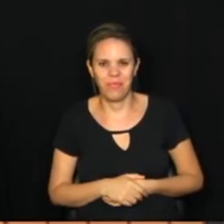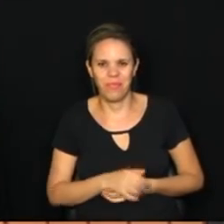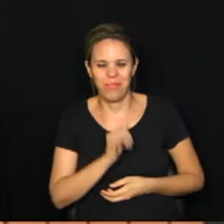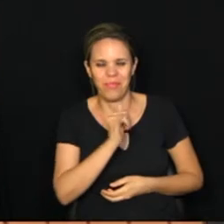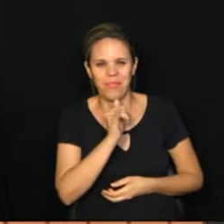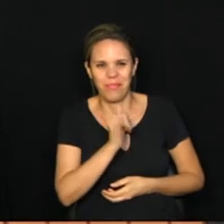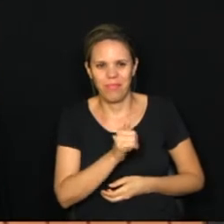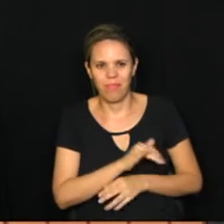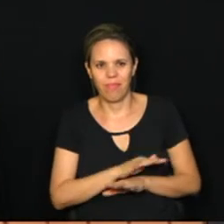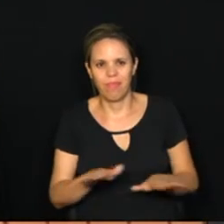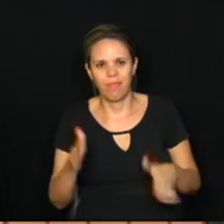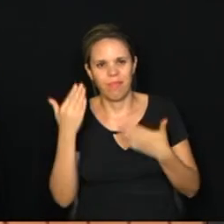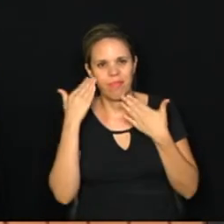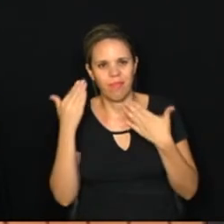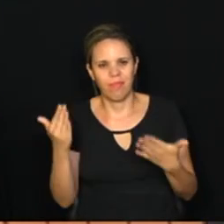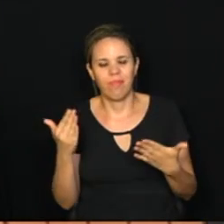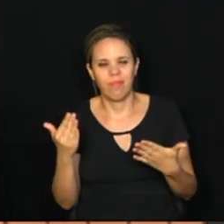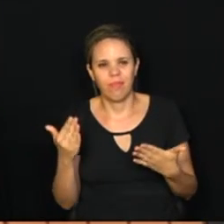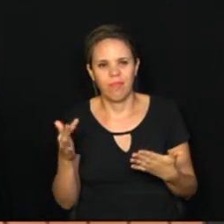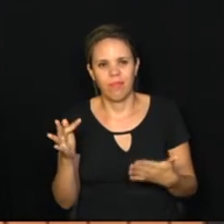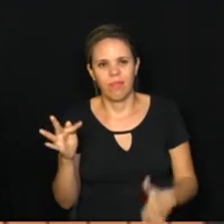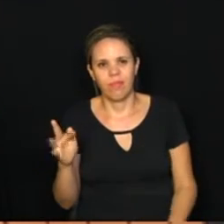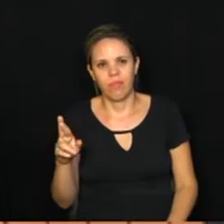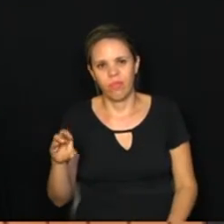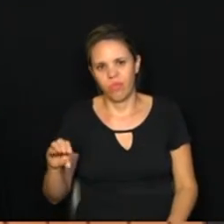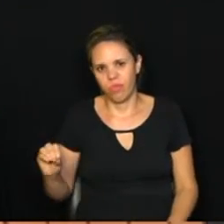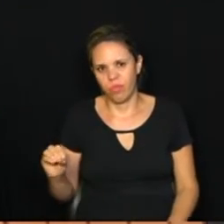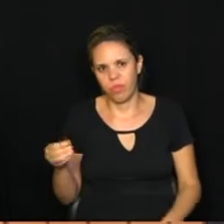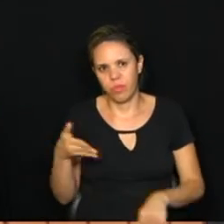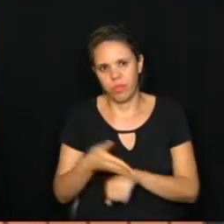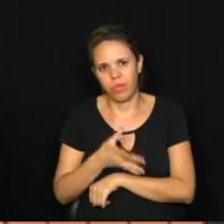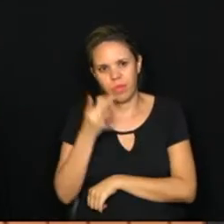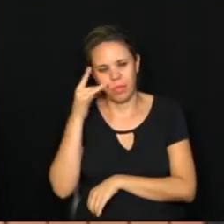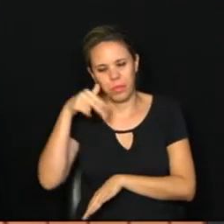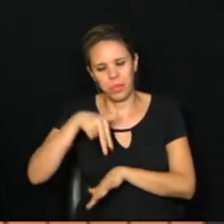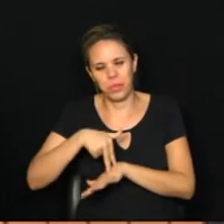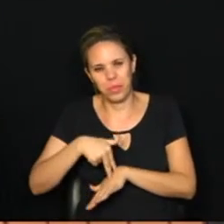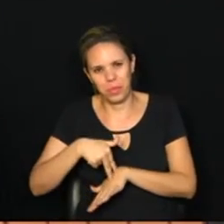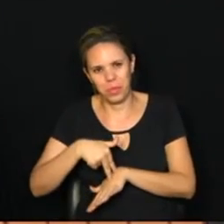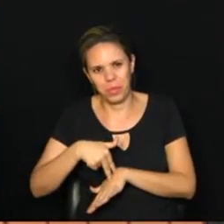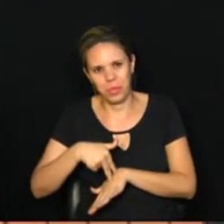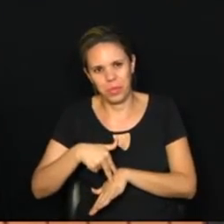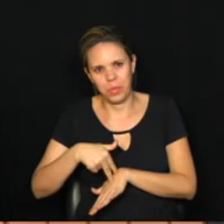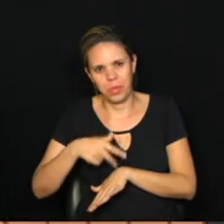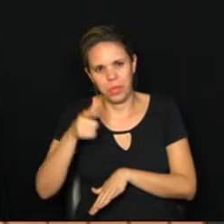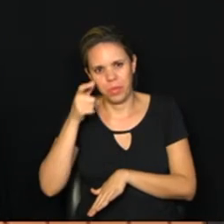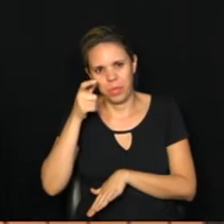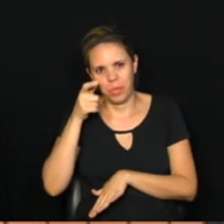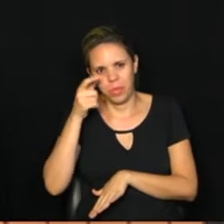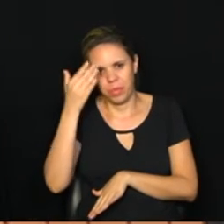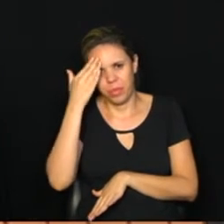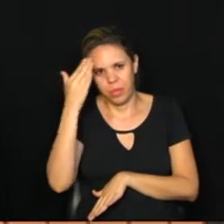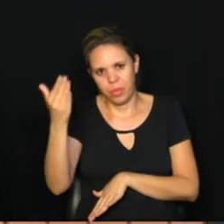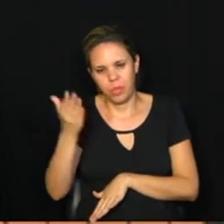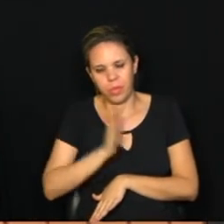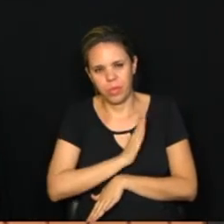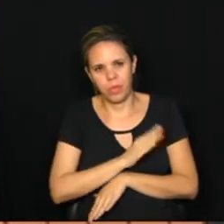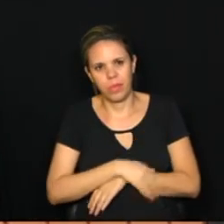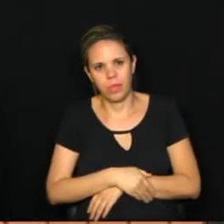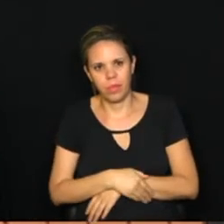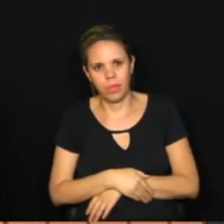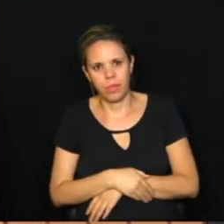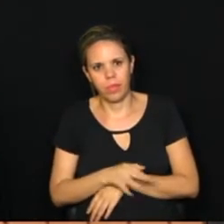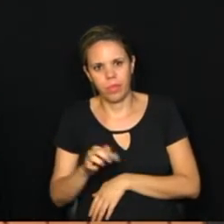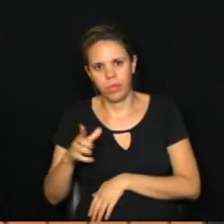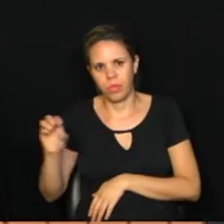lanterna aqui. Quero agradecer Francisco pela participação, ainda que como mais ouvinte, mas agradeço de coração.